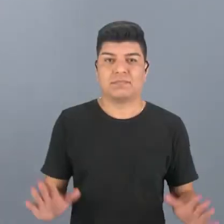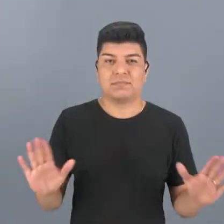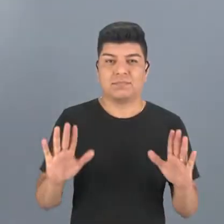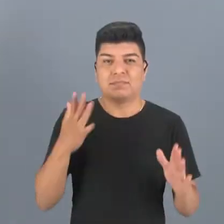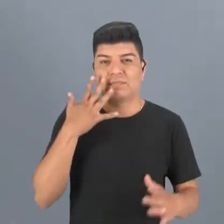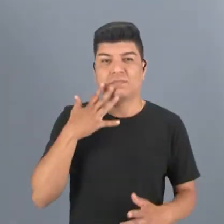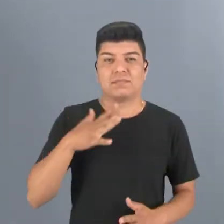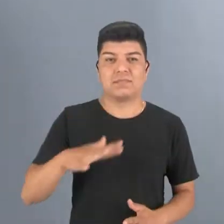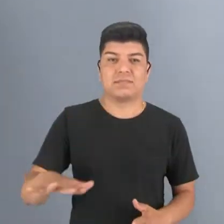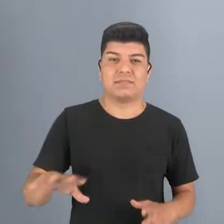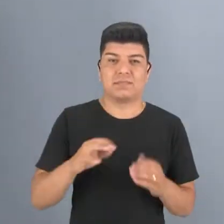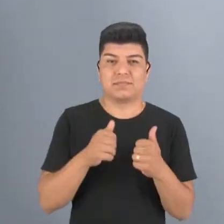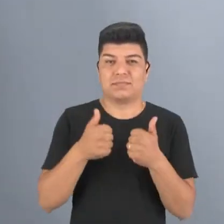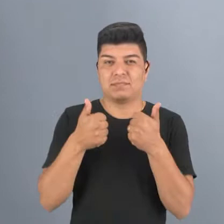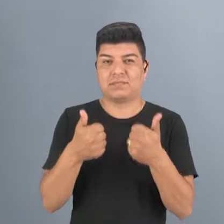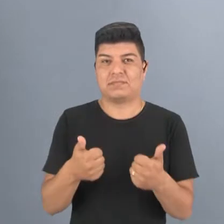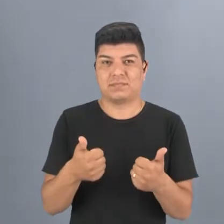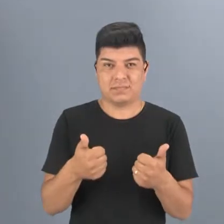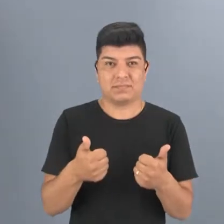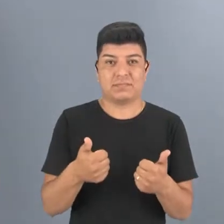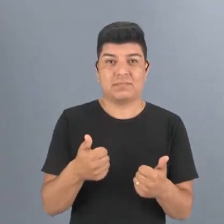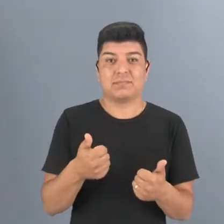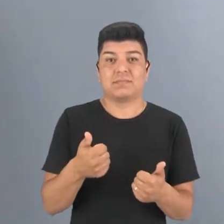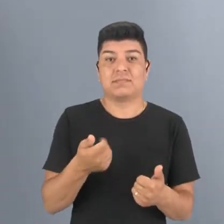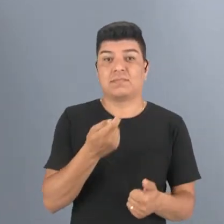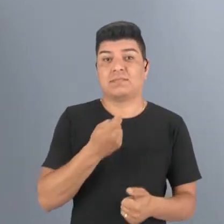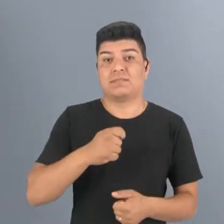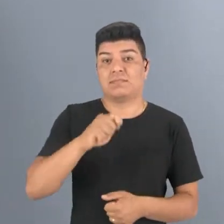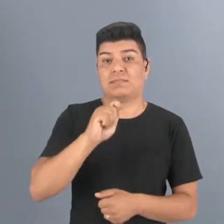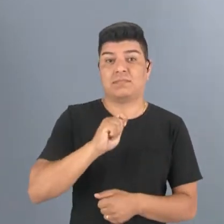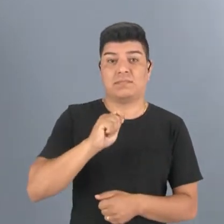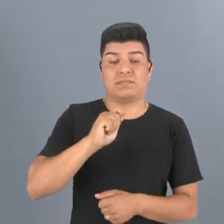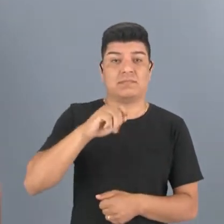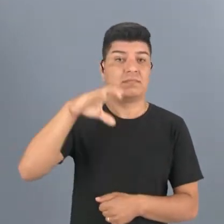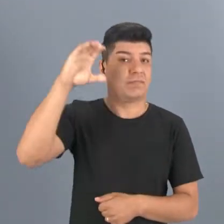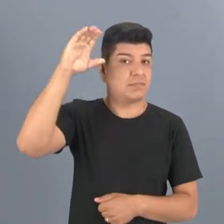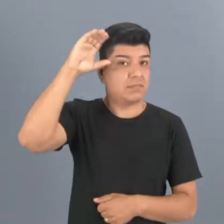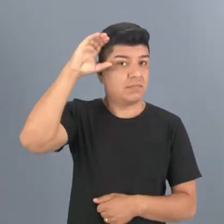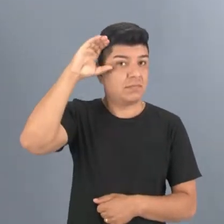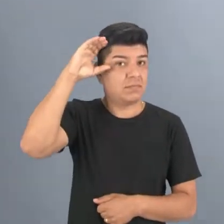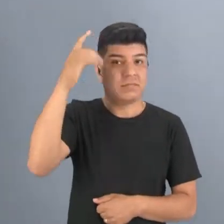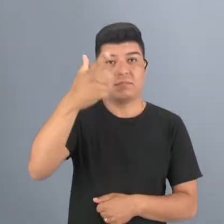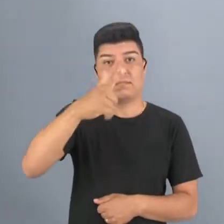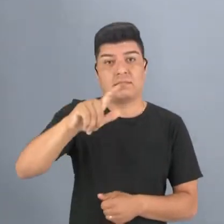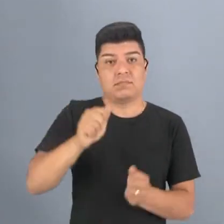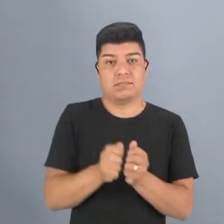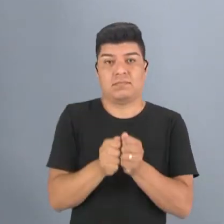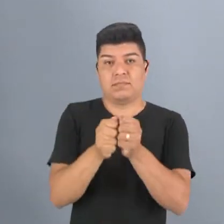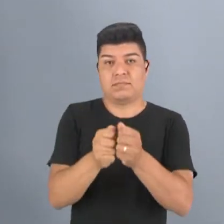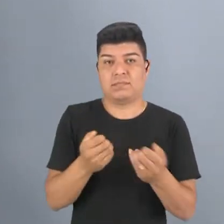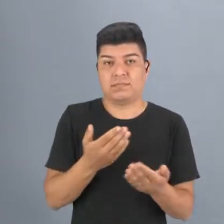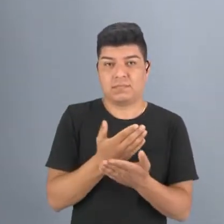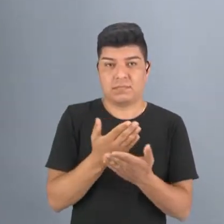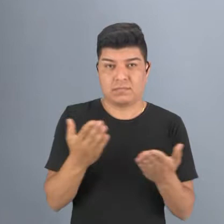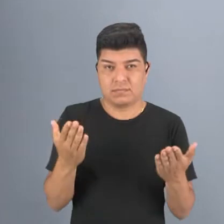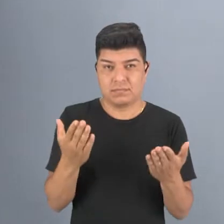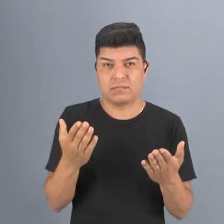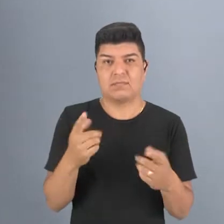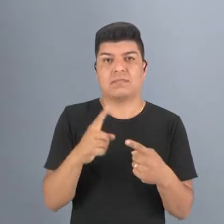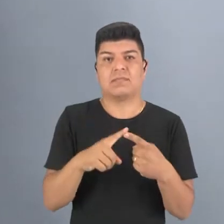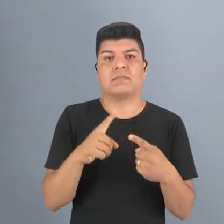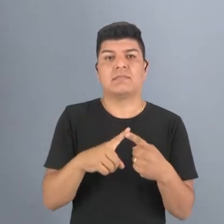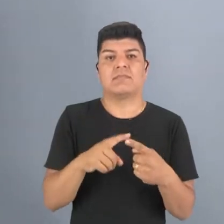Olá, crianças! Tudo bem? Eu sou o professor Carlos Lima e estou aqui novamente com vocês. Lembra que nós estamos falando